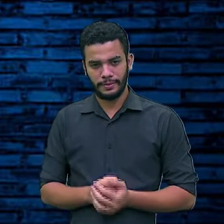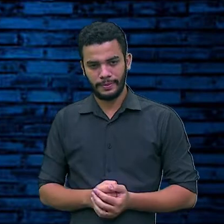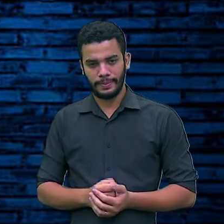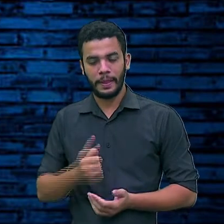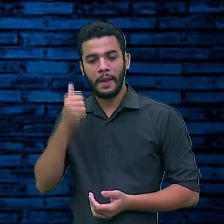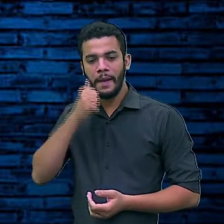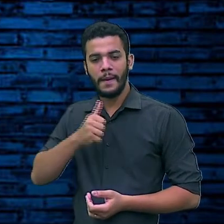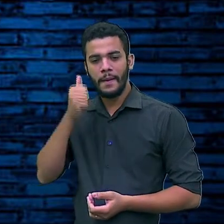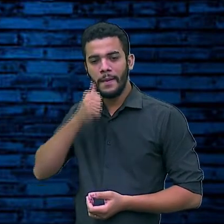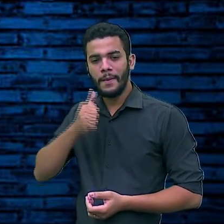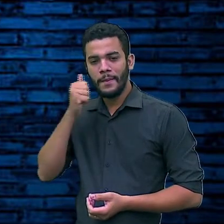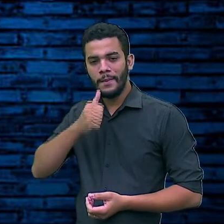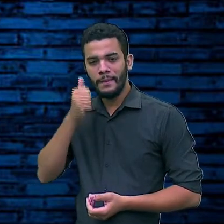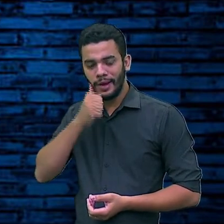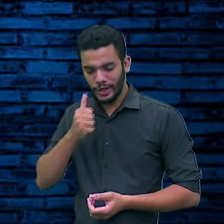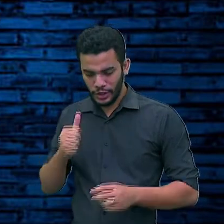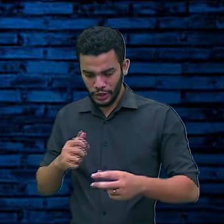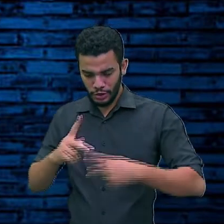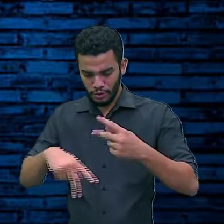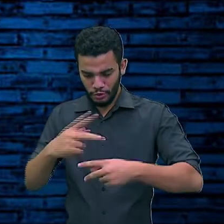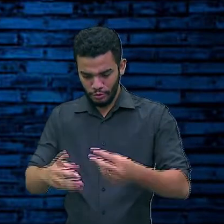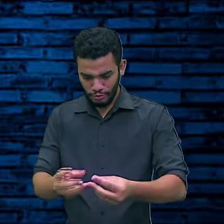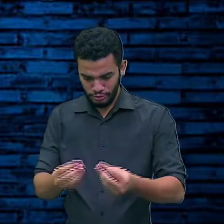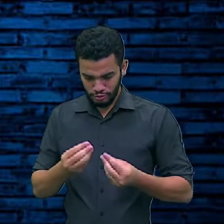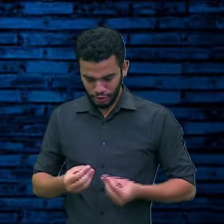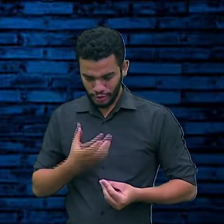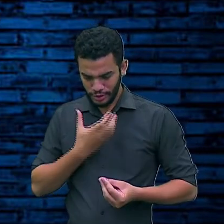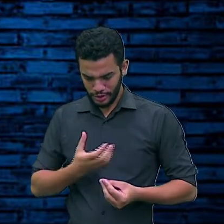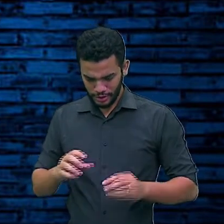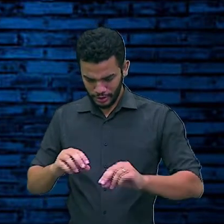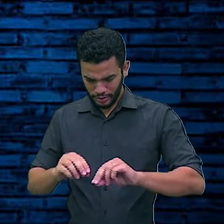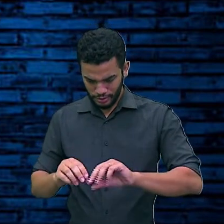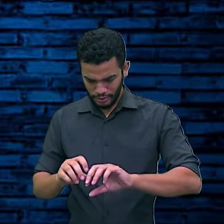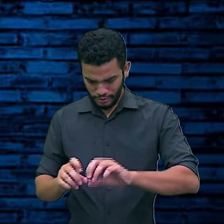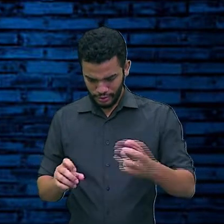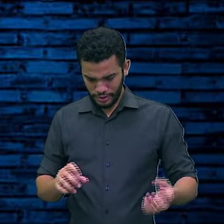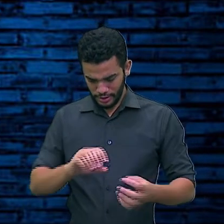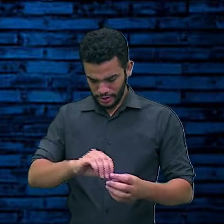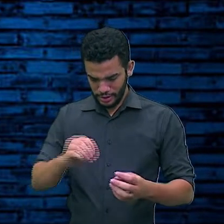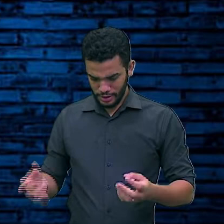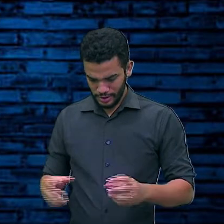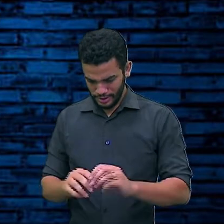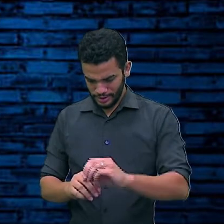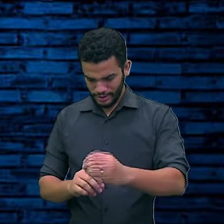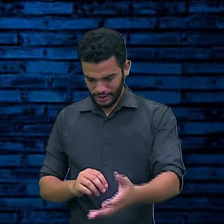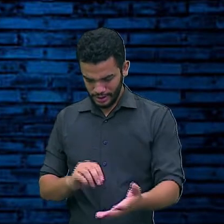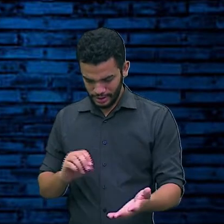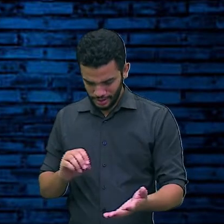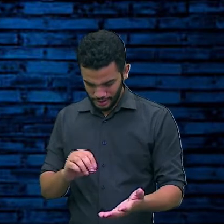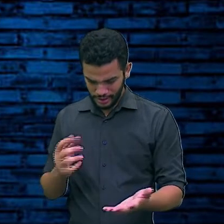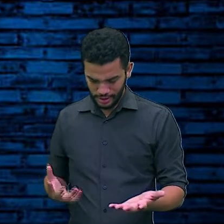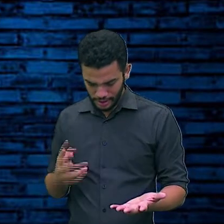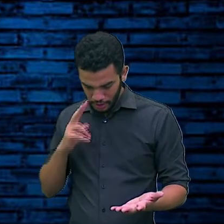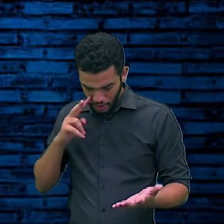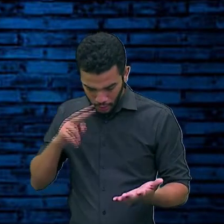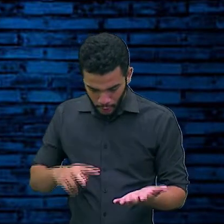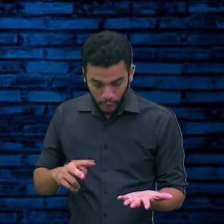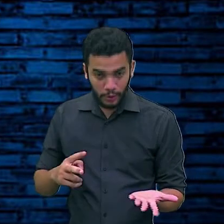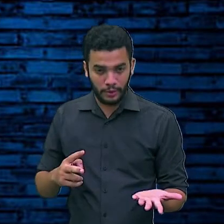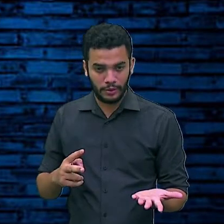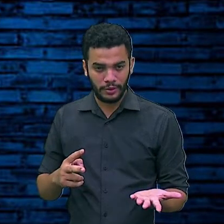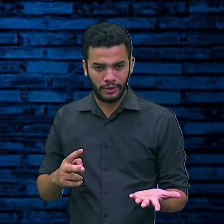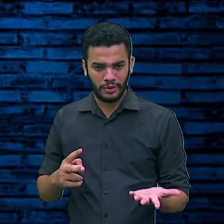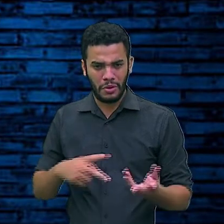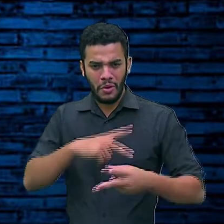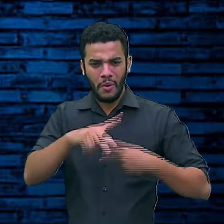Natal. Sujeito Maria, abriu é o verbo. Mas é um verbo aí de ligação? Não. O presente de Natal trouxe aí uma